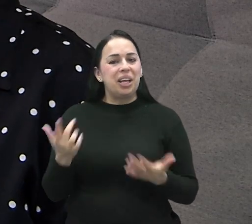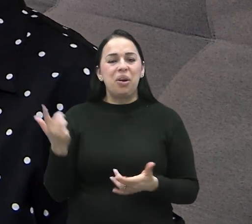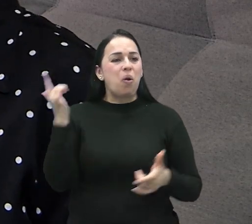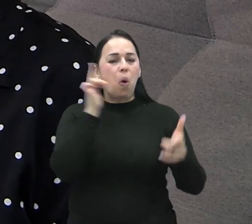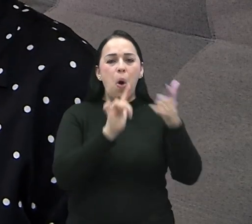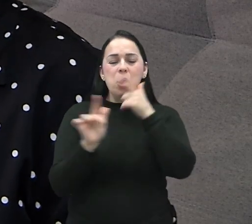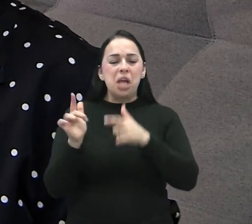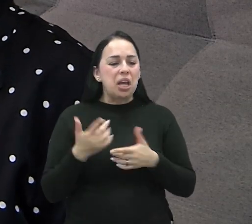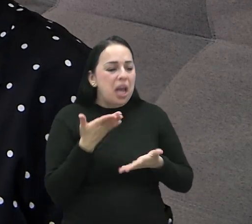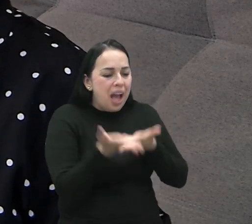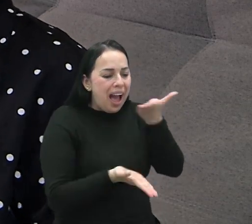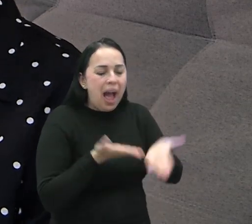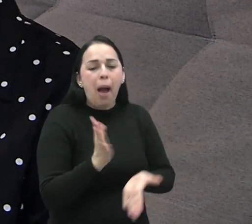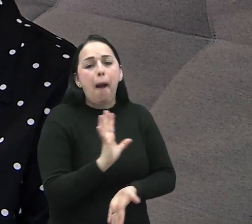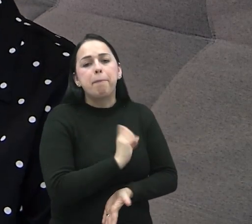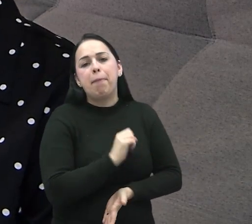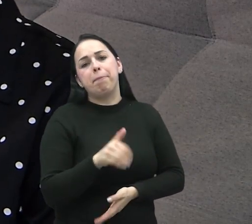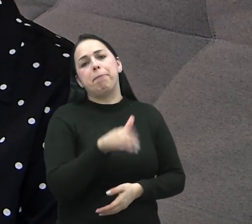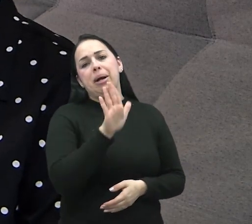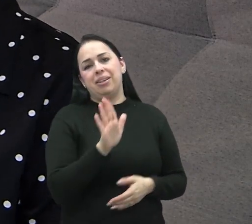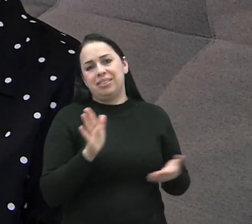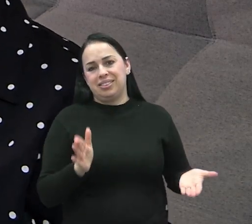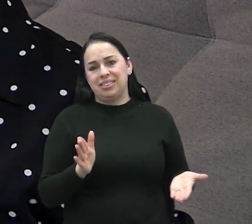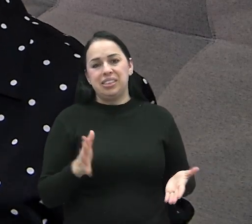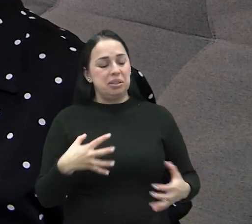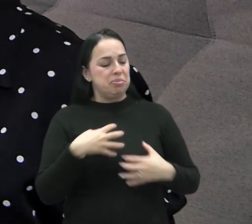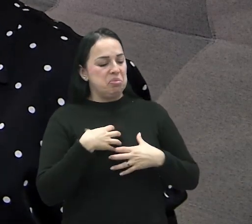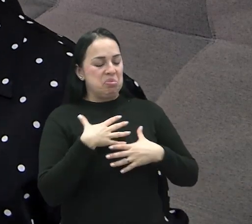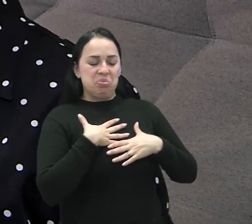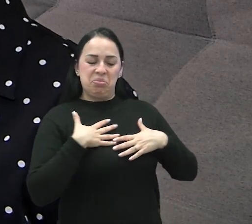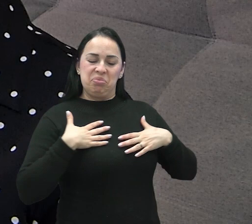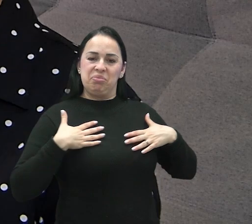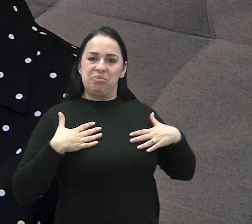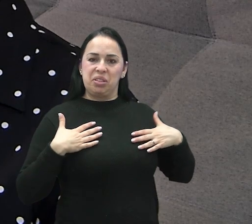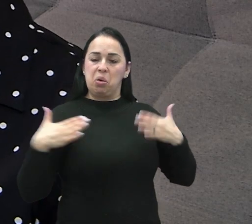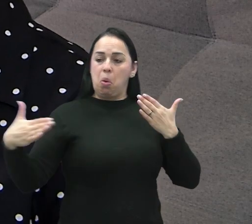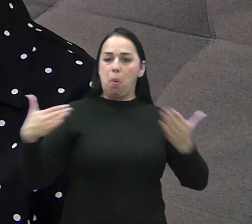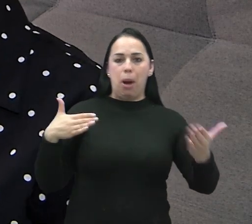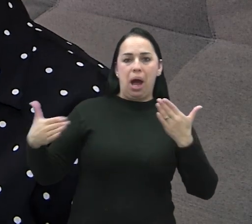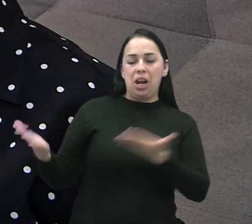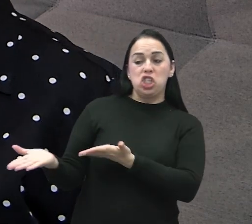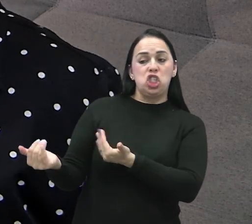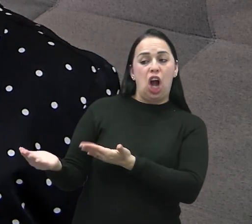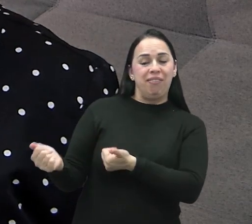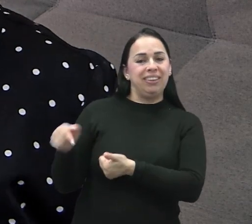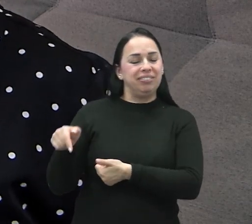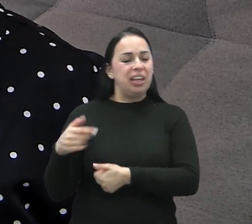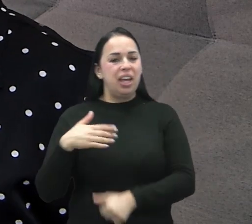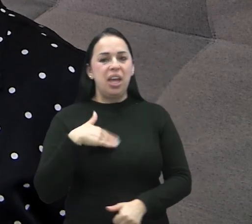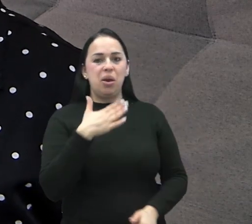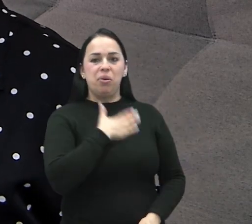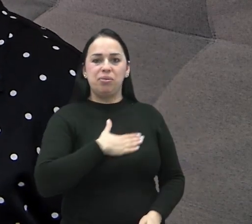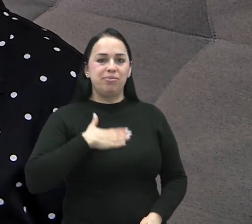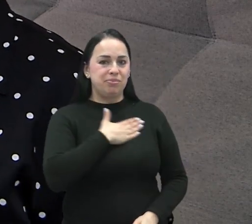gente está mais realizada, a gente consegue fazer uma entrega melhor para esse filho. A gente tem, acho que, mais satisfação do que, talvez, se tivesse